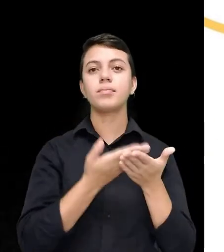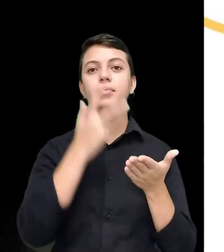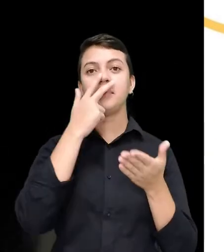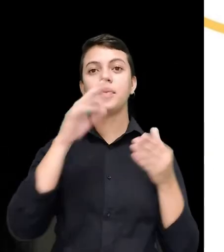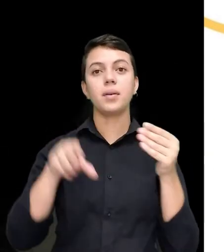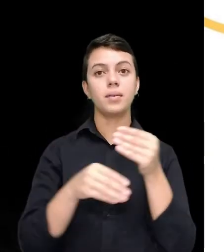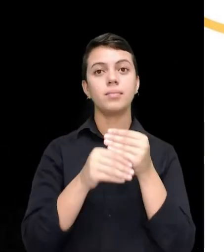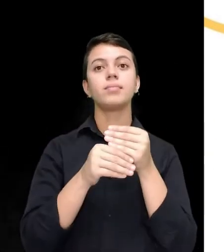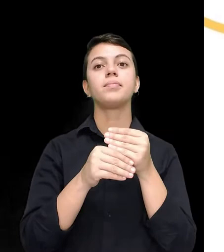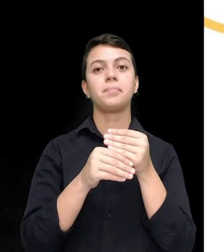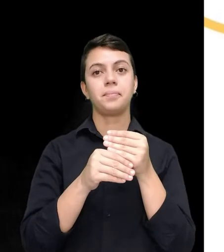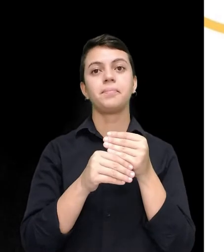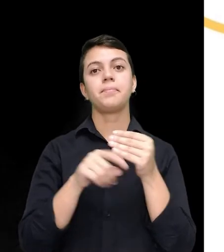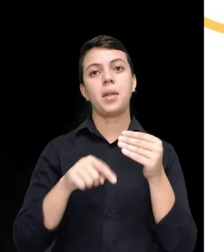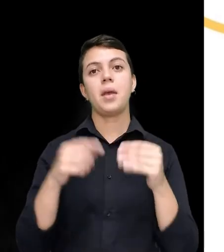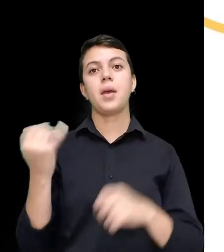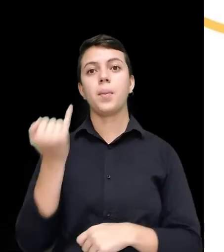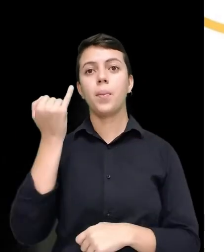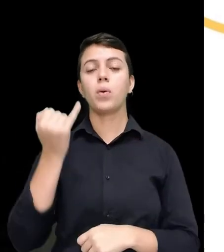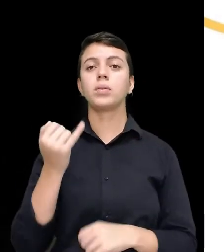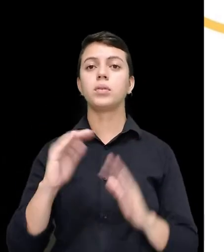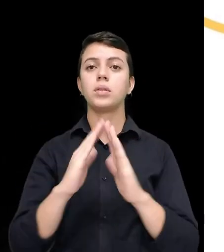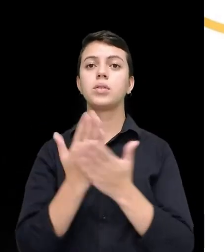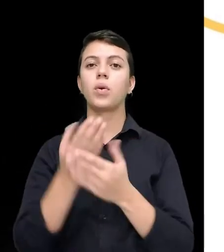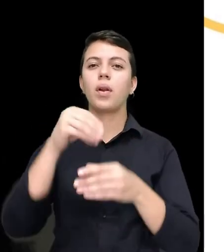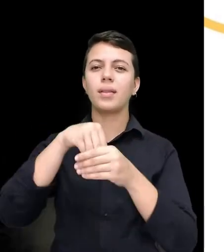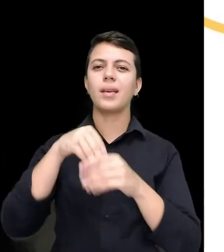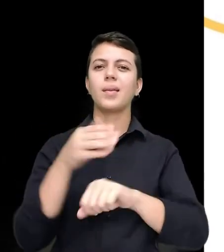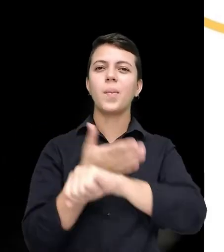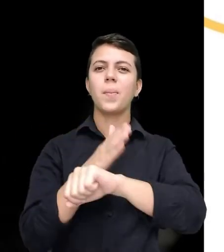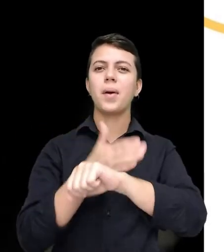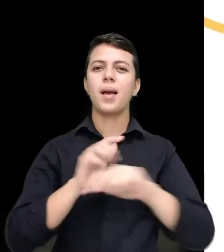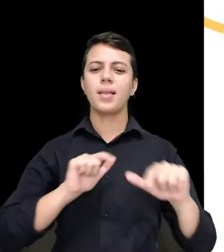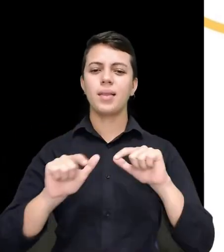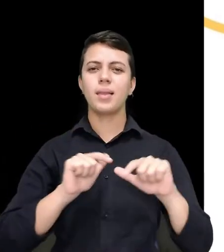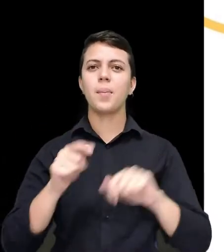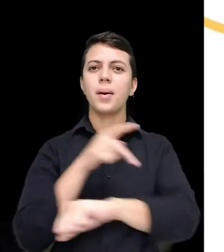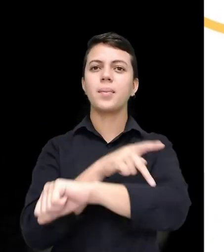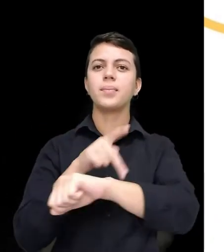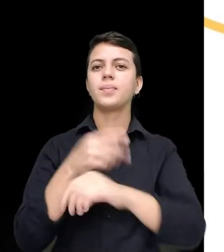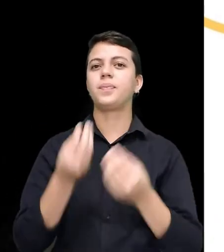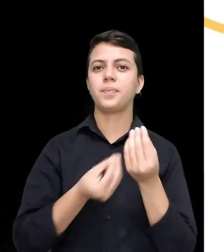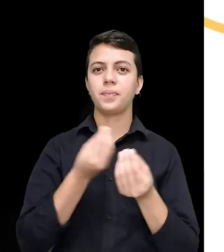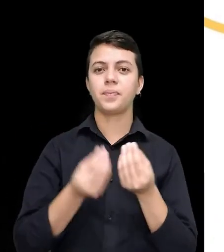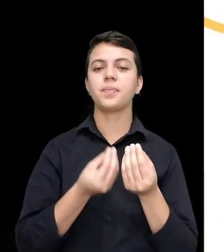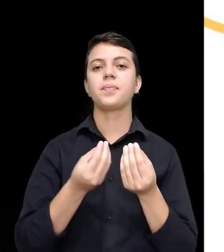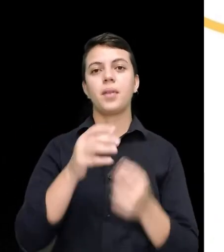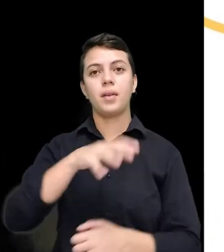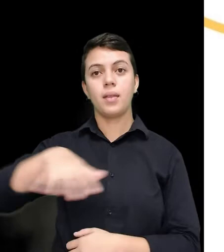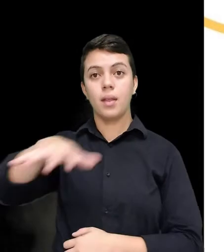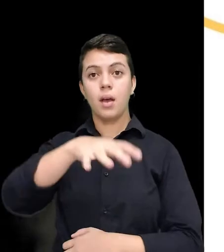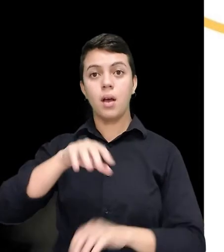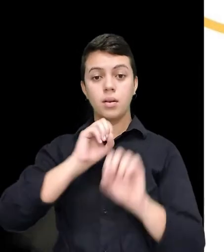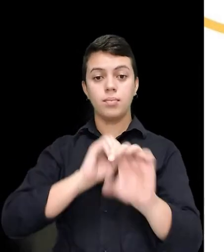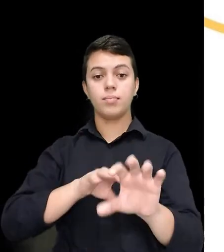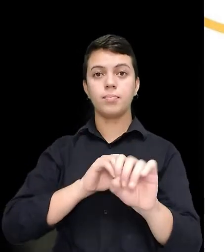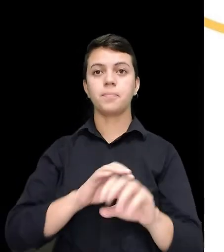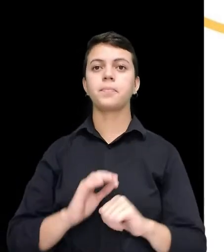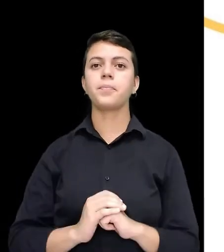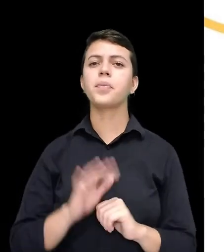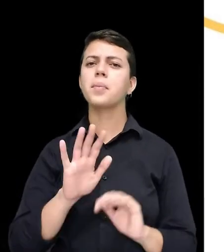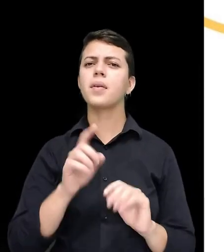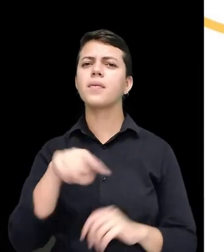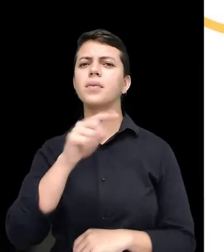para as práticas pedagógicas ao longo da história da educação. Então, por que estudar